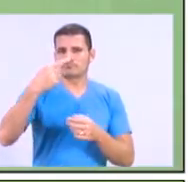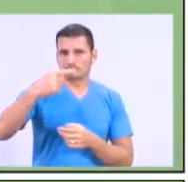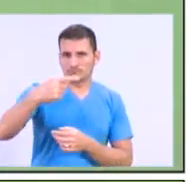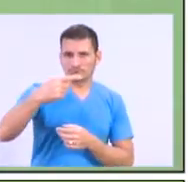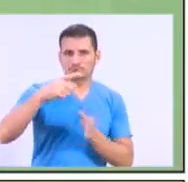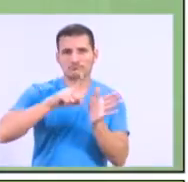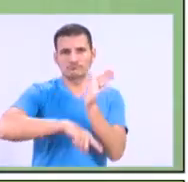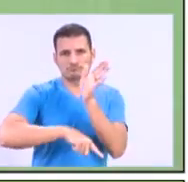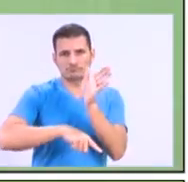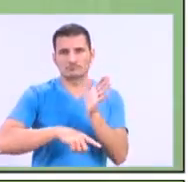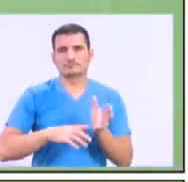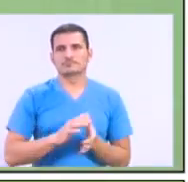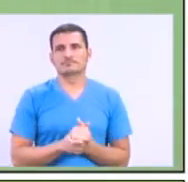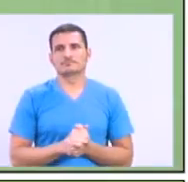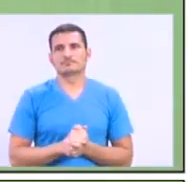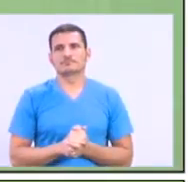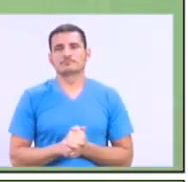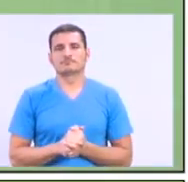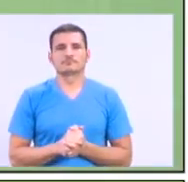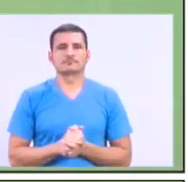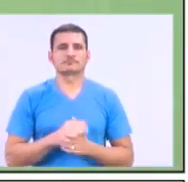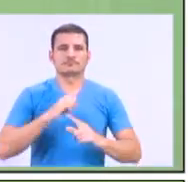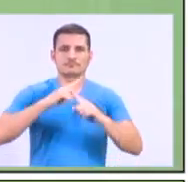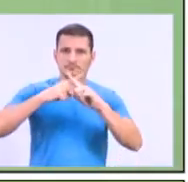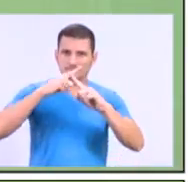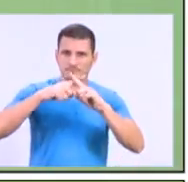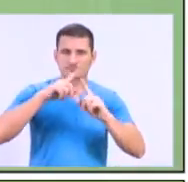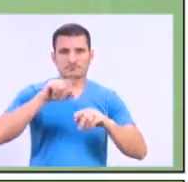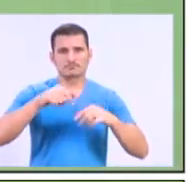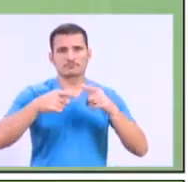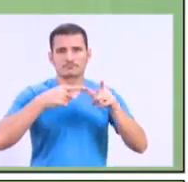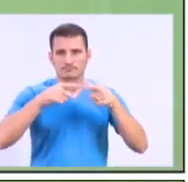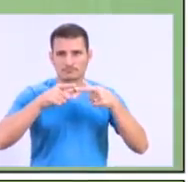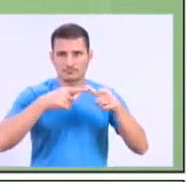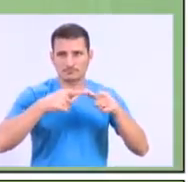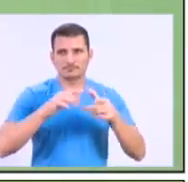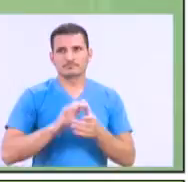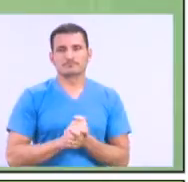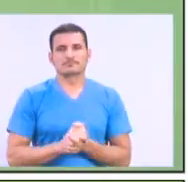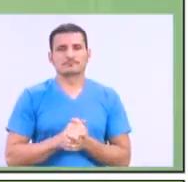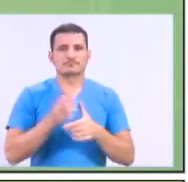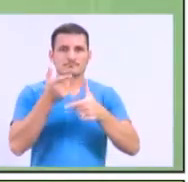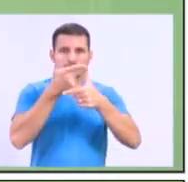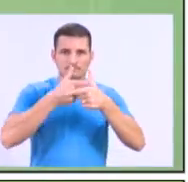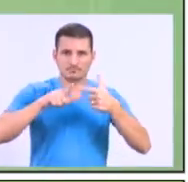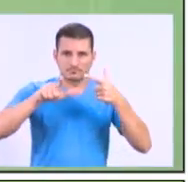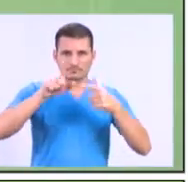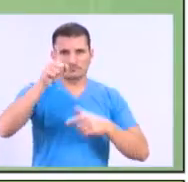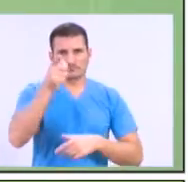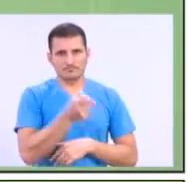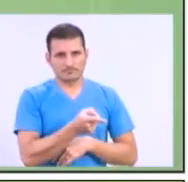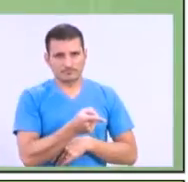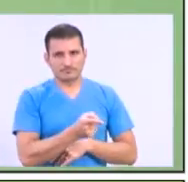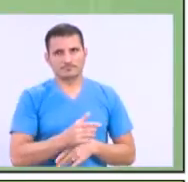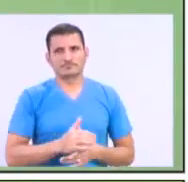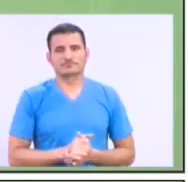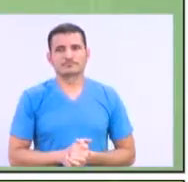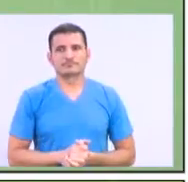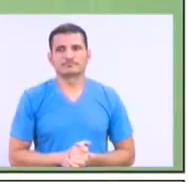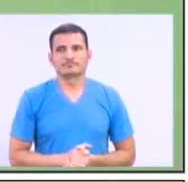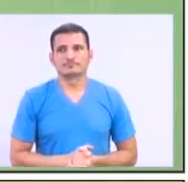né? Multiplicação, um asterisco. A divisão, nós temos uma barra. E o